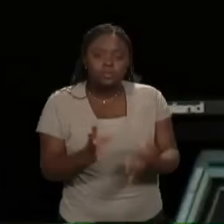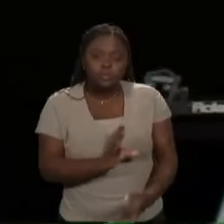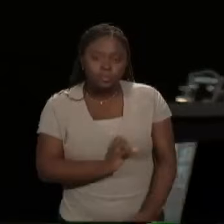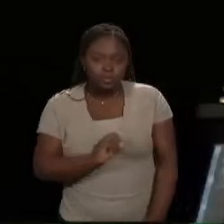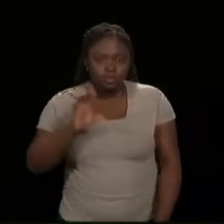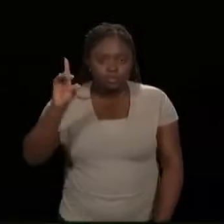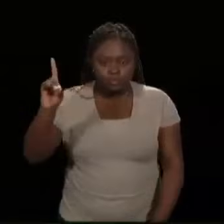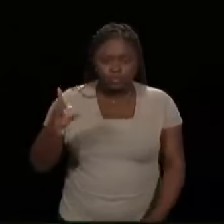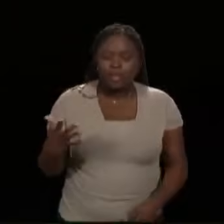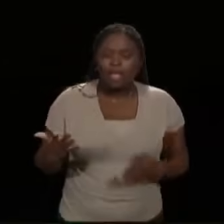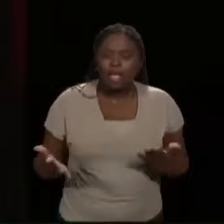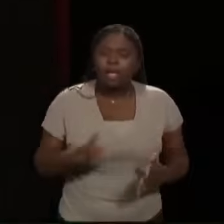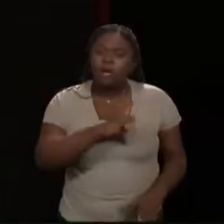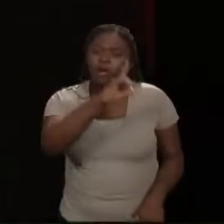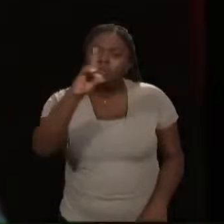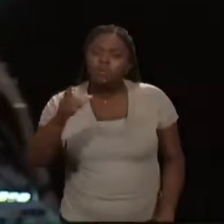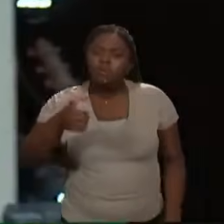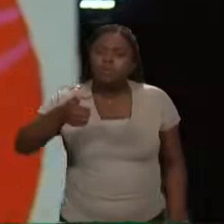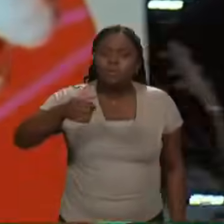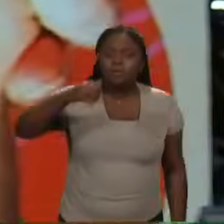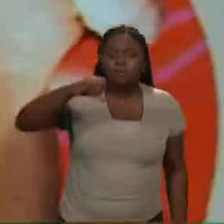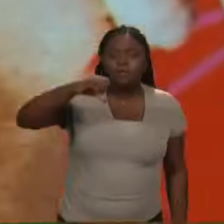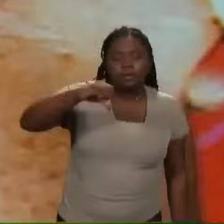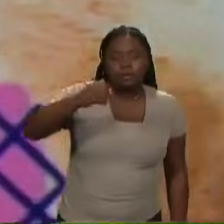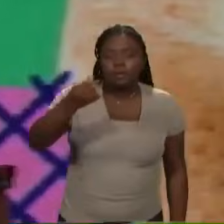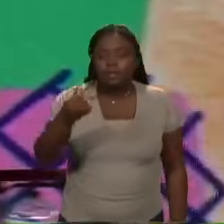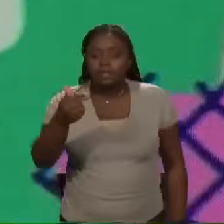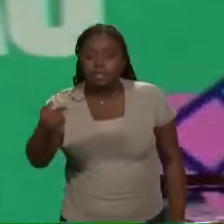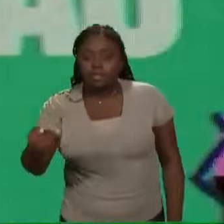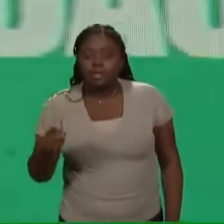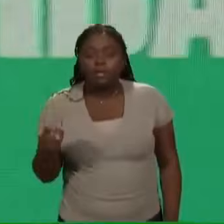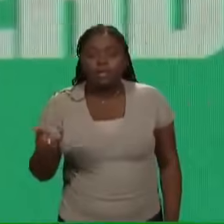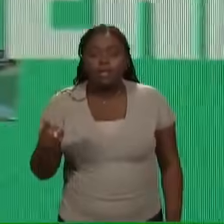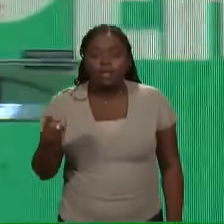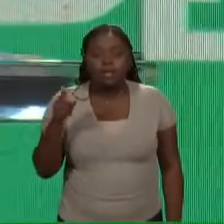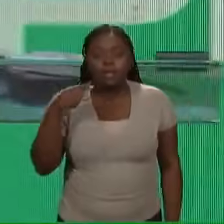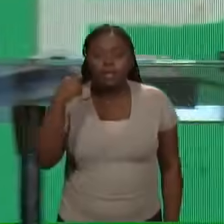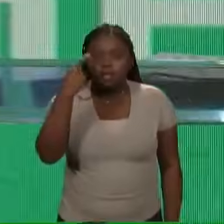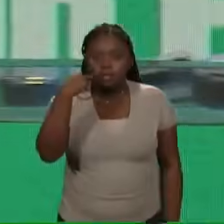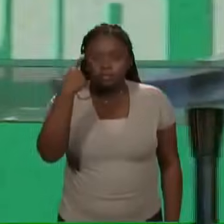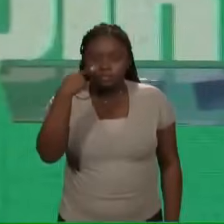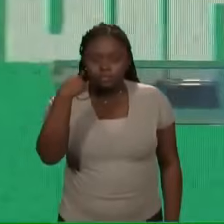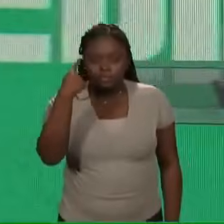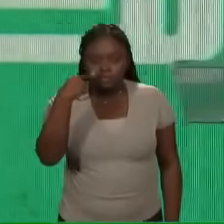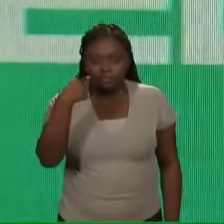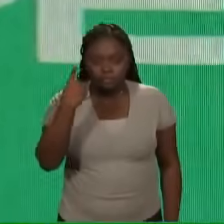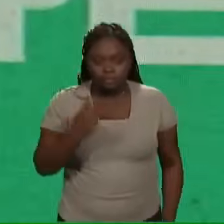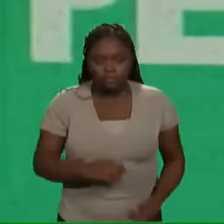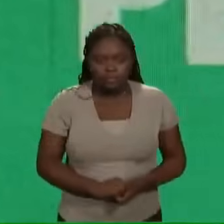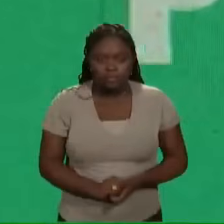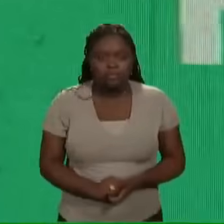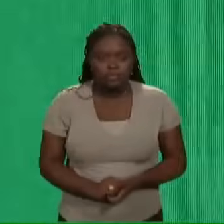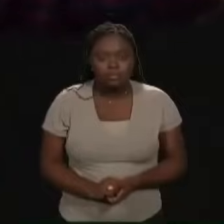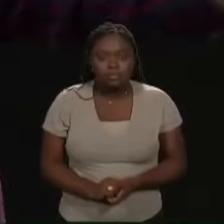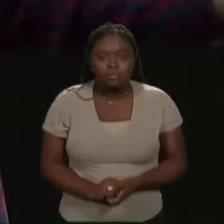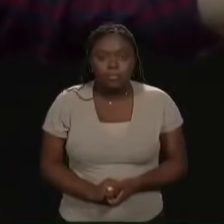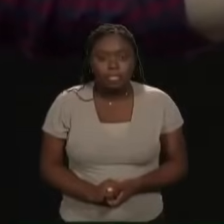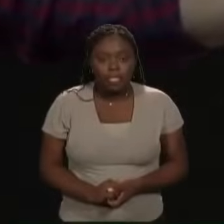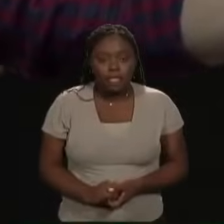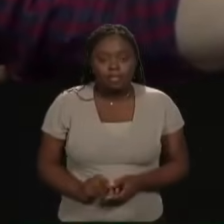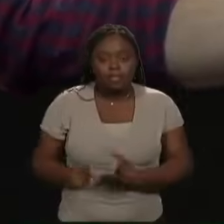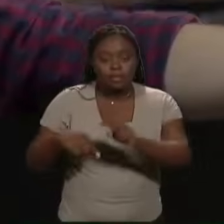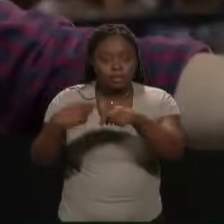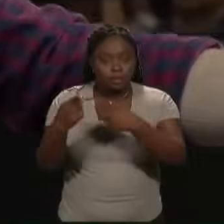em 1967, ela estava na Alemanha. A Alemanha do pós-guerra, a Alemanha não era mais